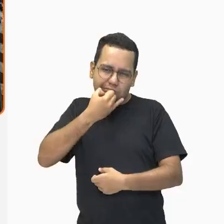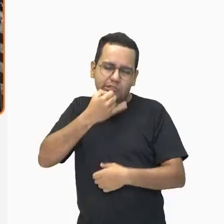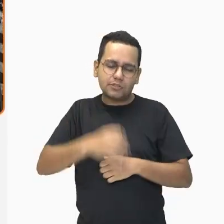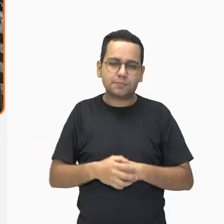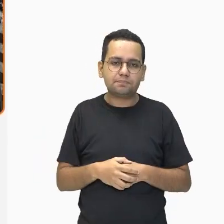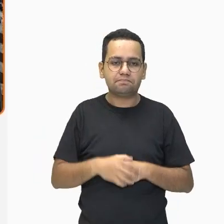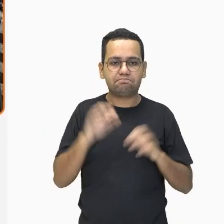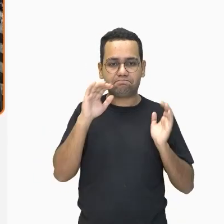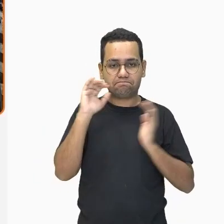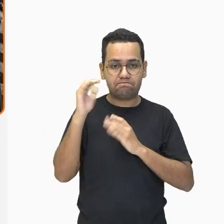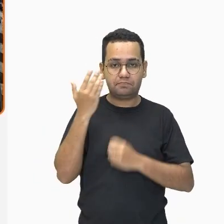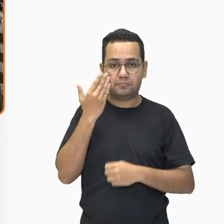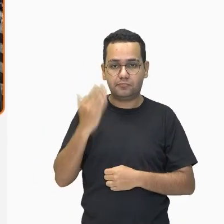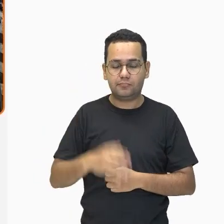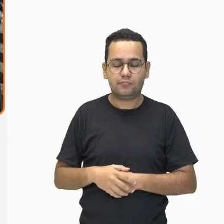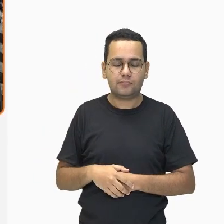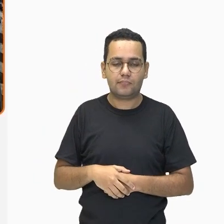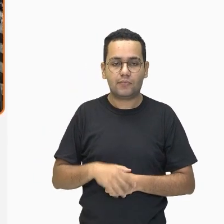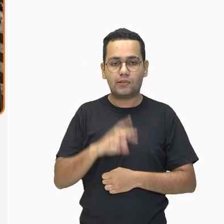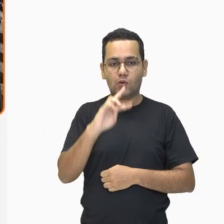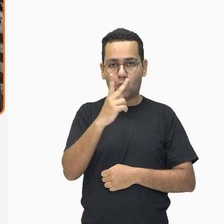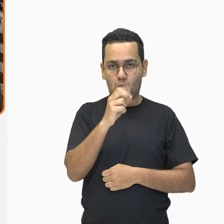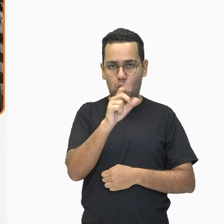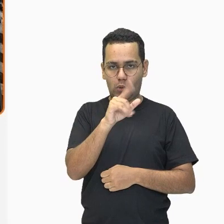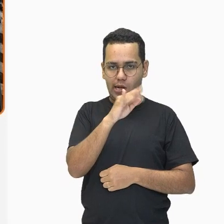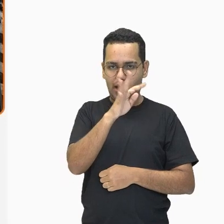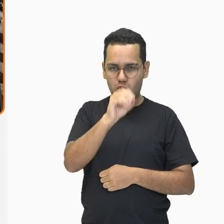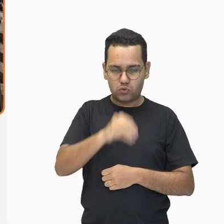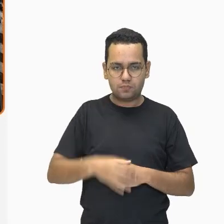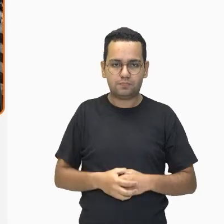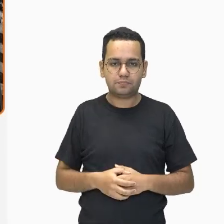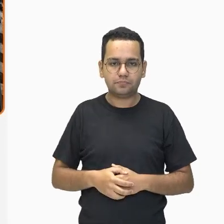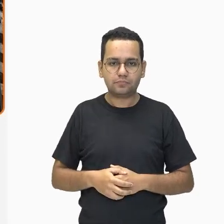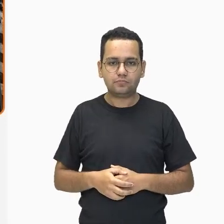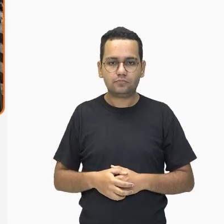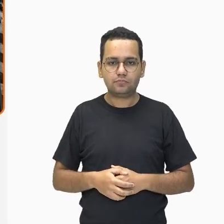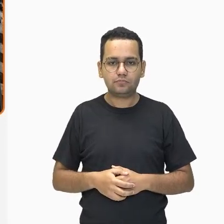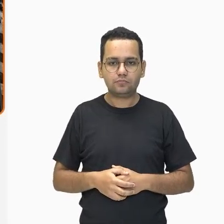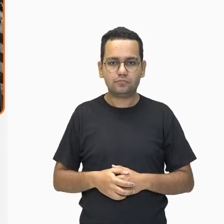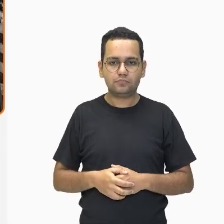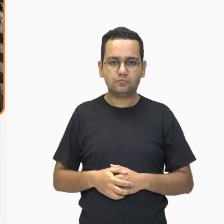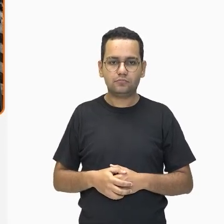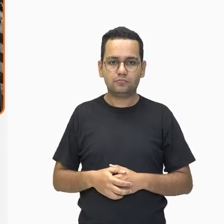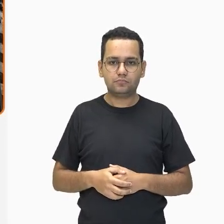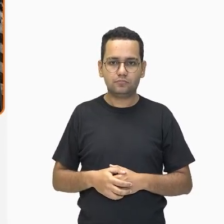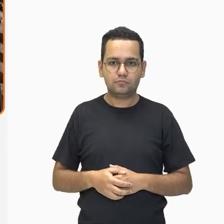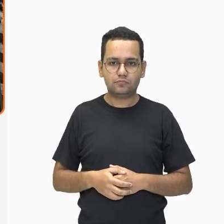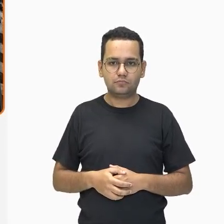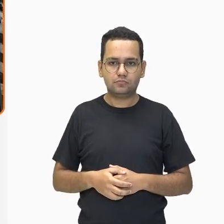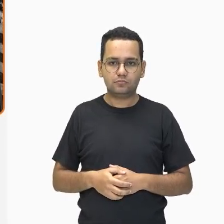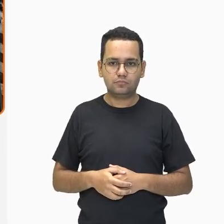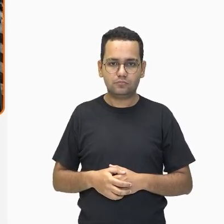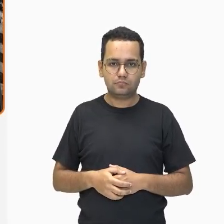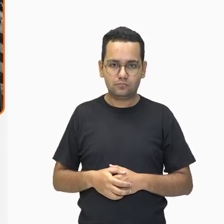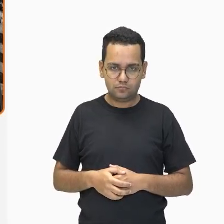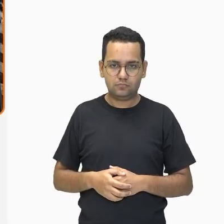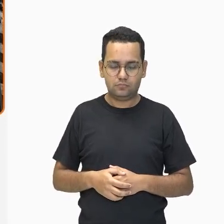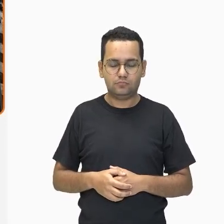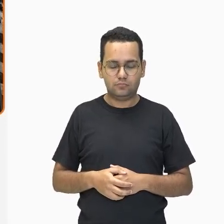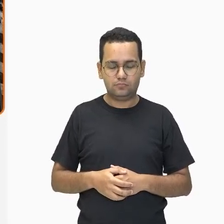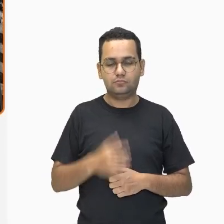esse assunto. Vamos lá, gente. O Holocausto foi uma ação sistemática de extermínio dos